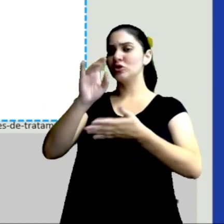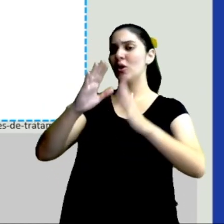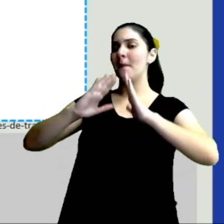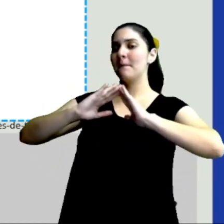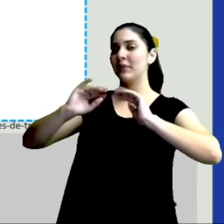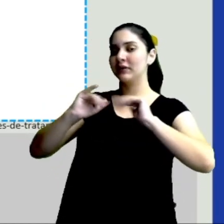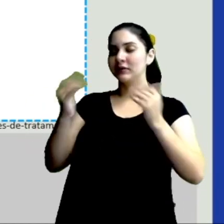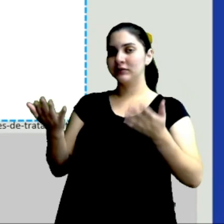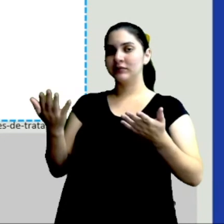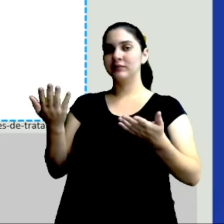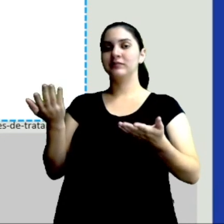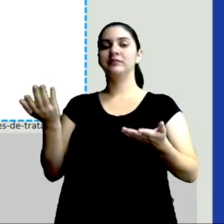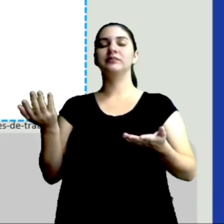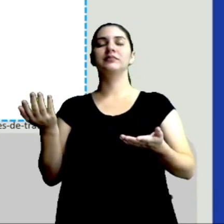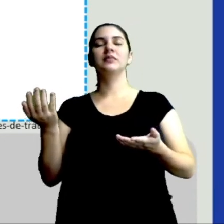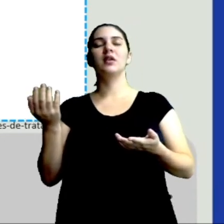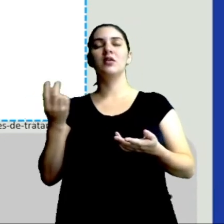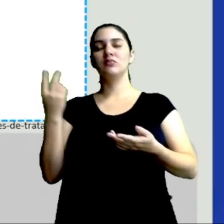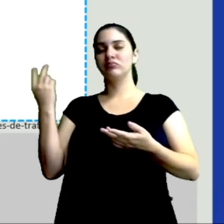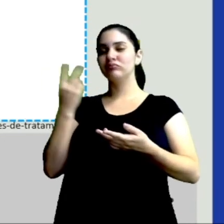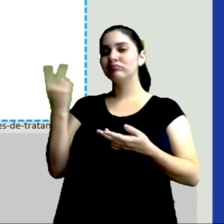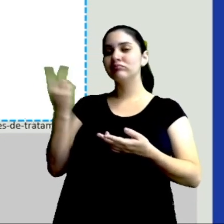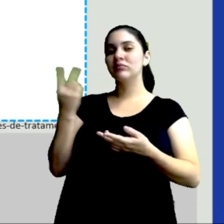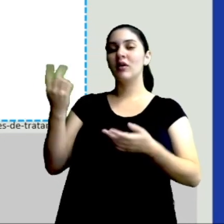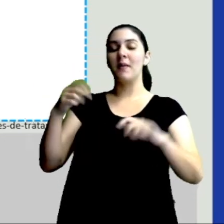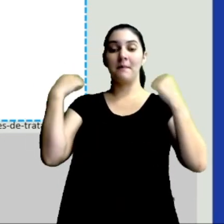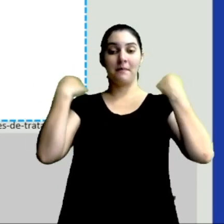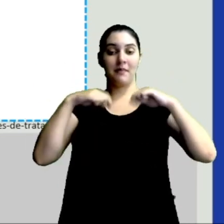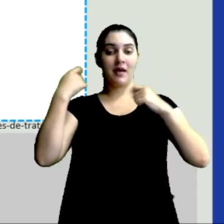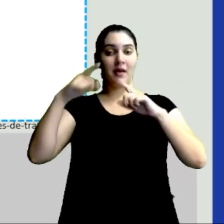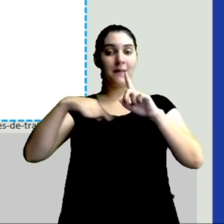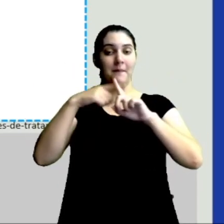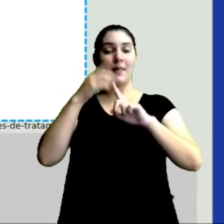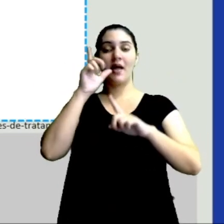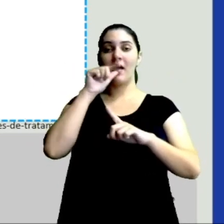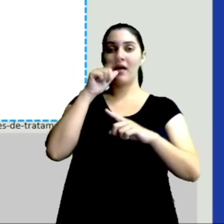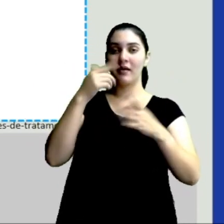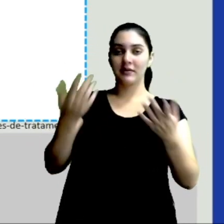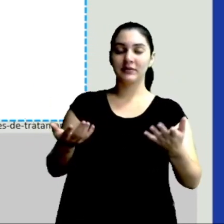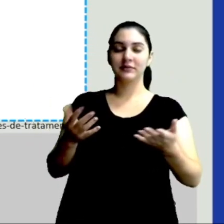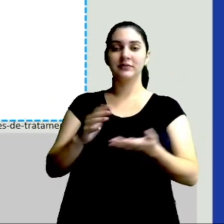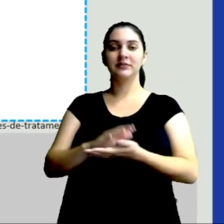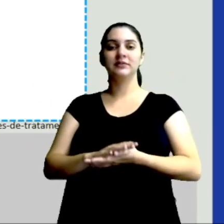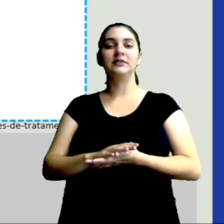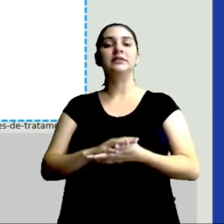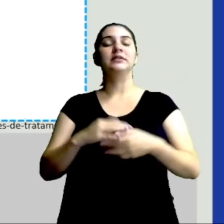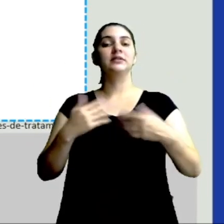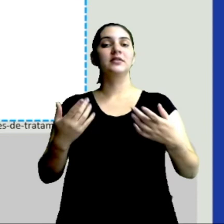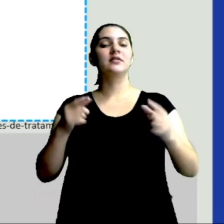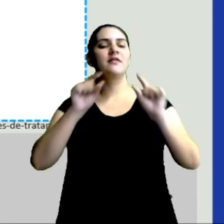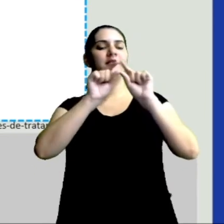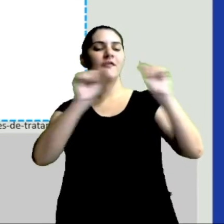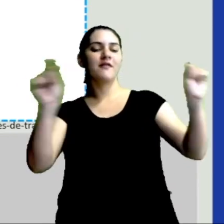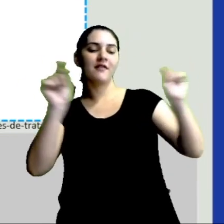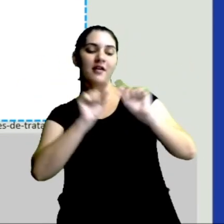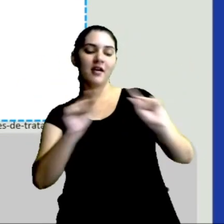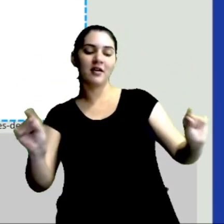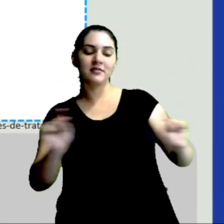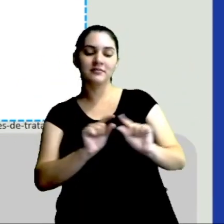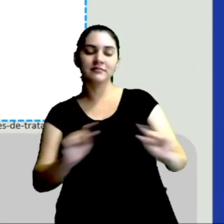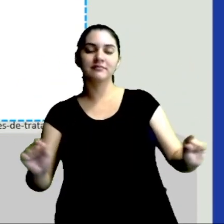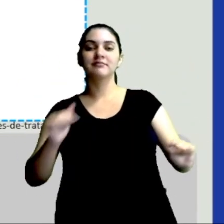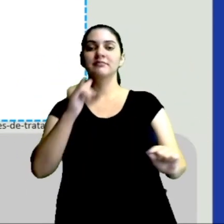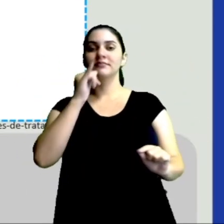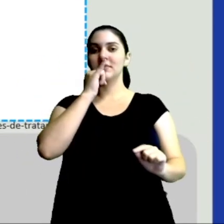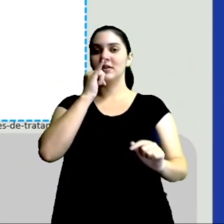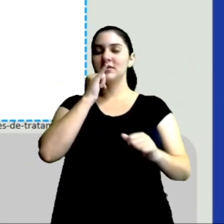chocolate? João e Maria, vocês precisam de mais água? Perguntou a vizinha. Então aí, frases com exemplo aí de